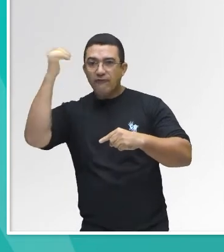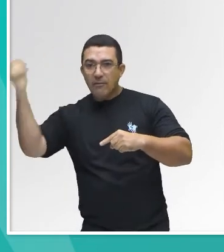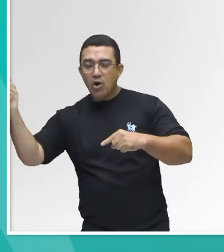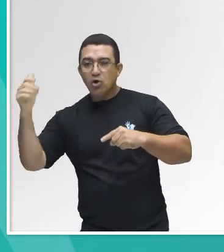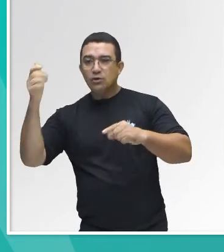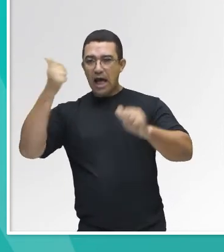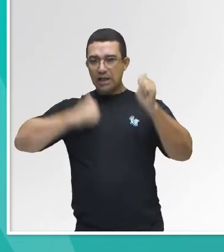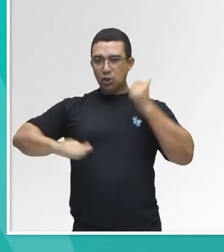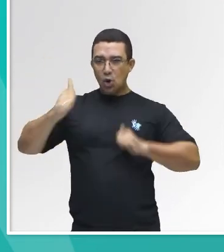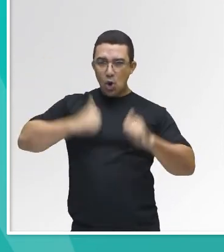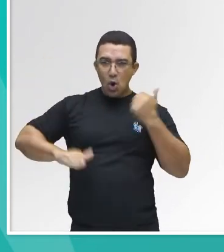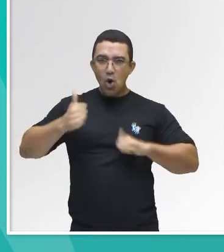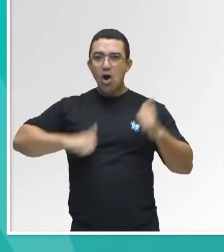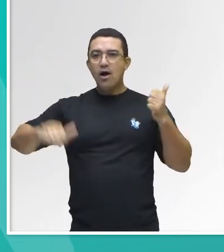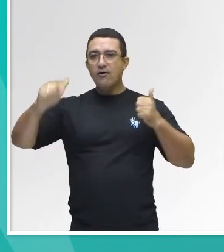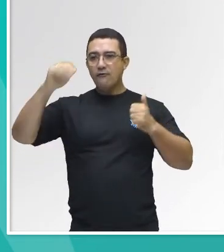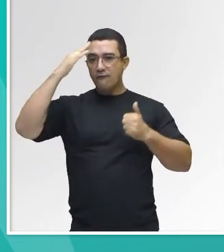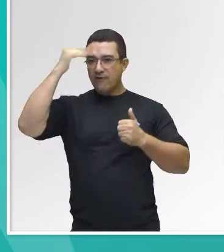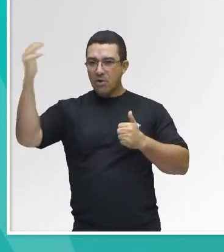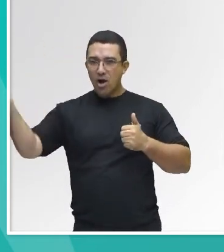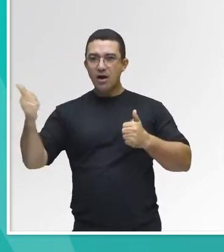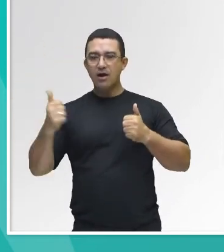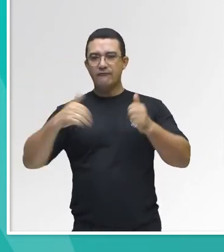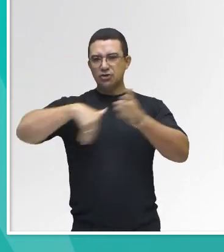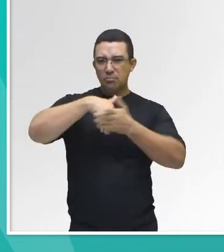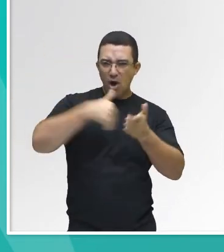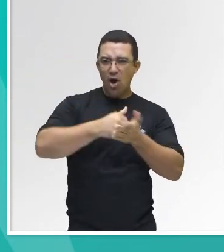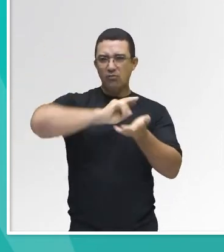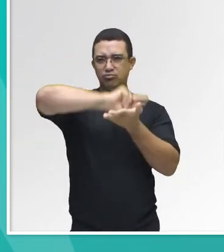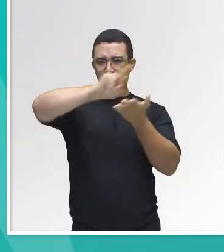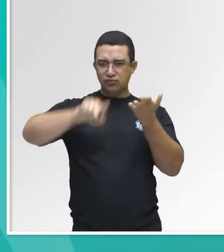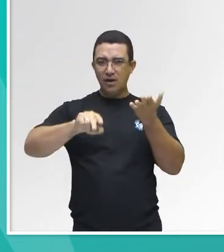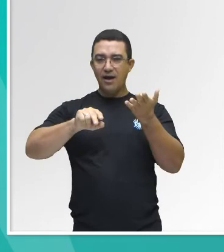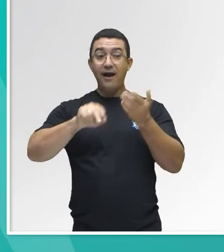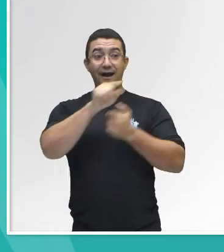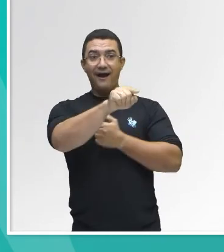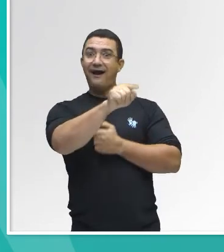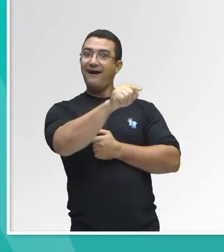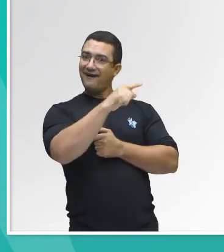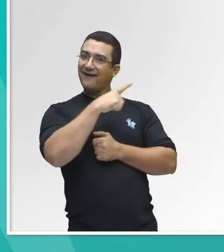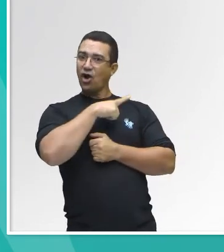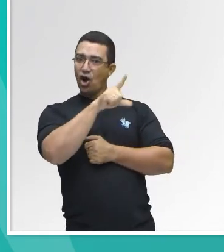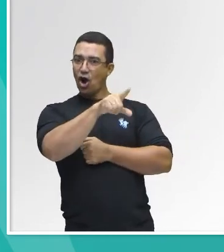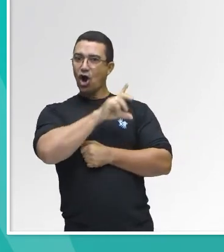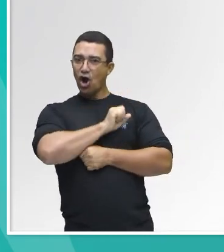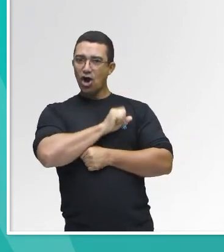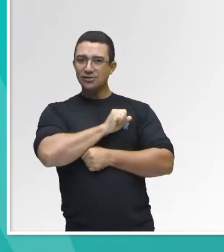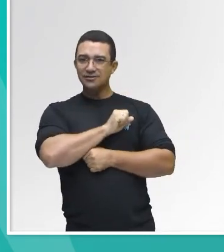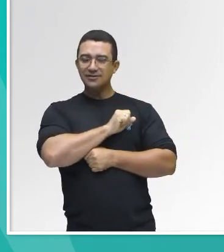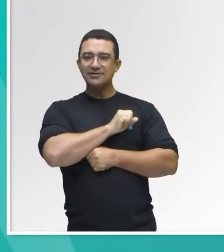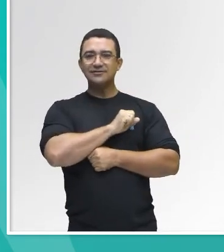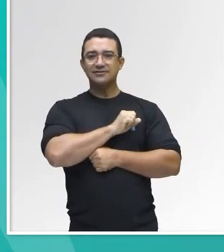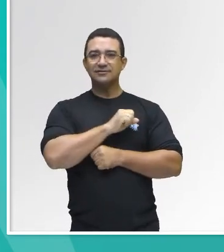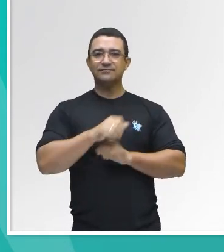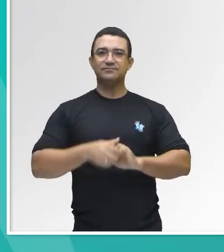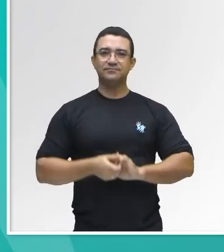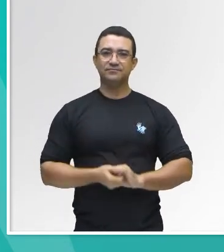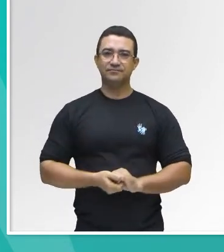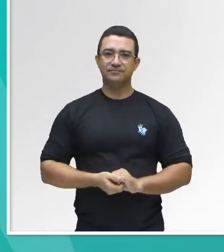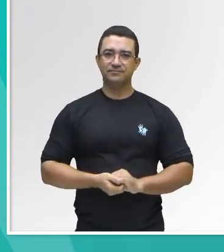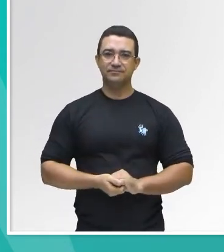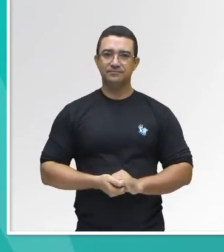pessoas do mundo artístico, né? Aqui eu coloquei até uma frase que eu digo assim: Zamorano afirma que,